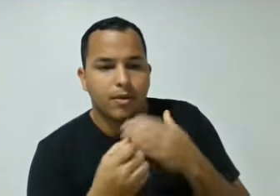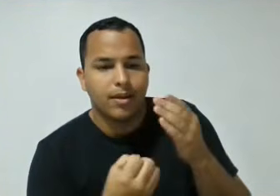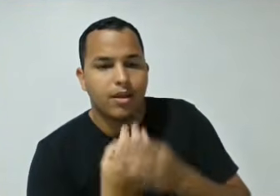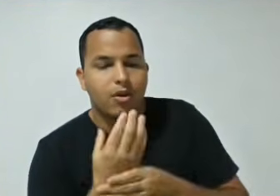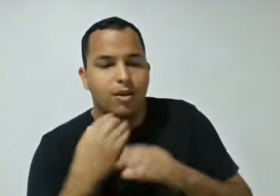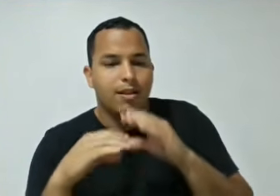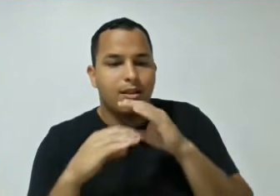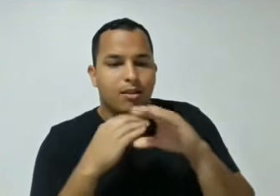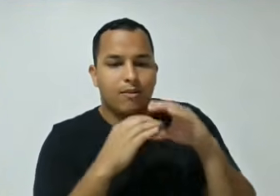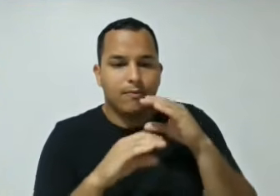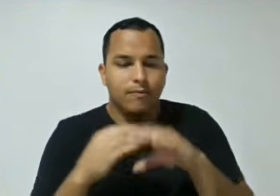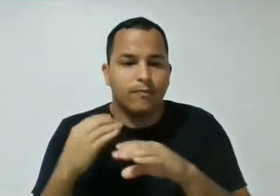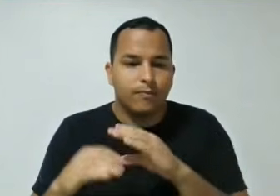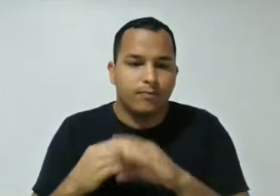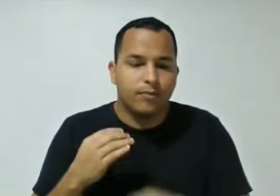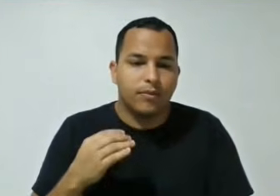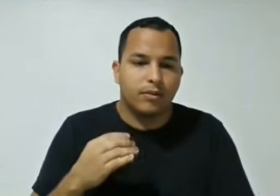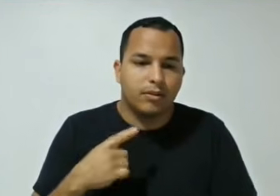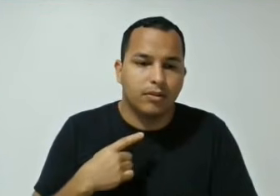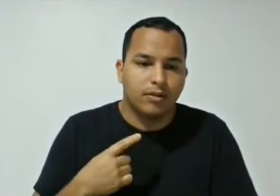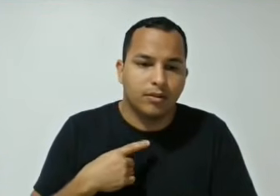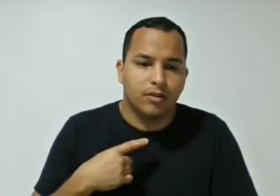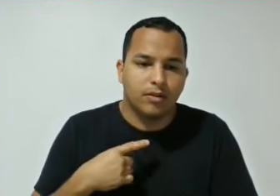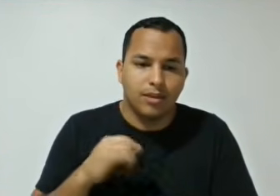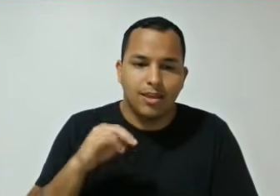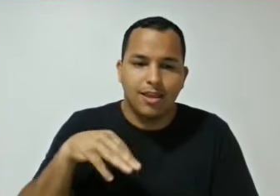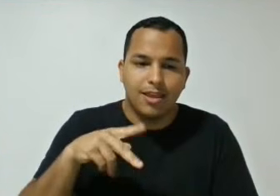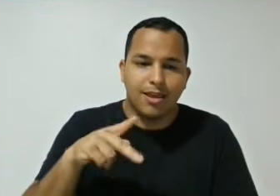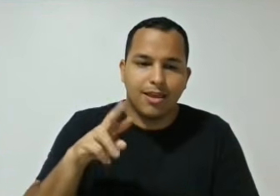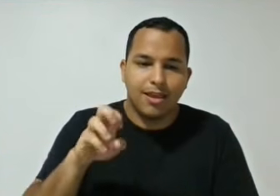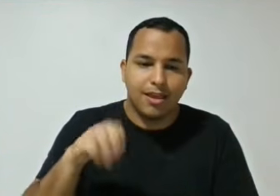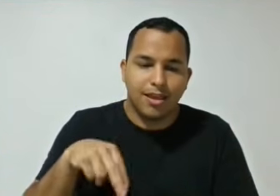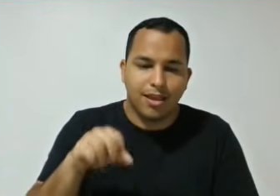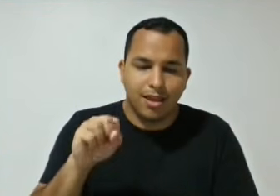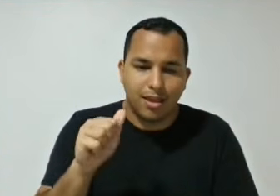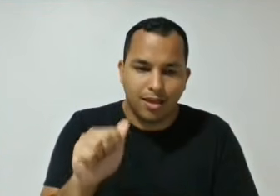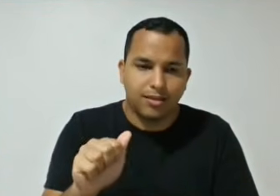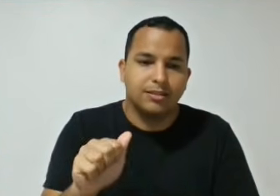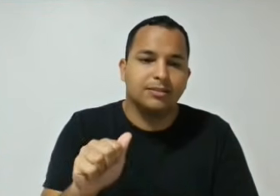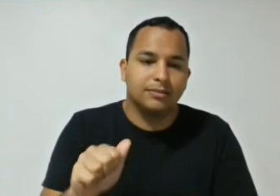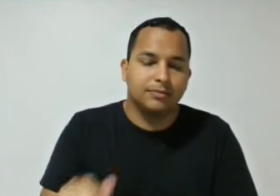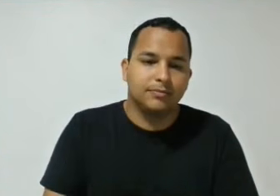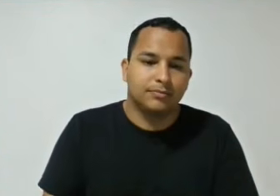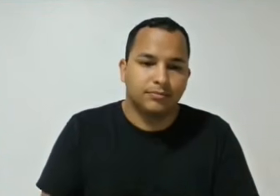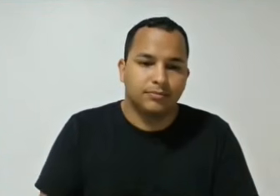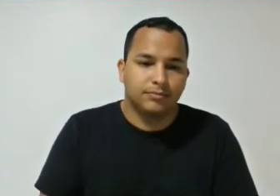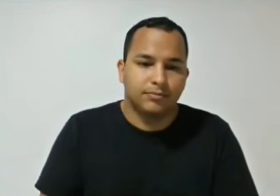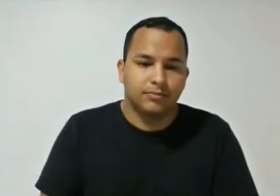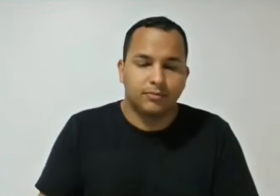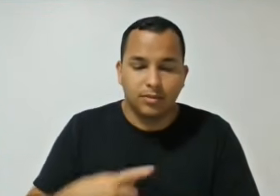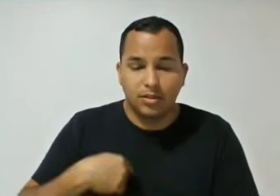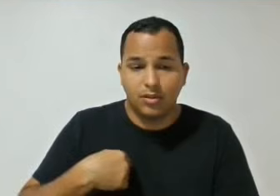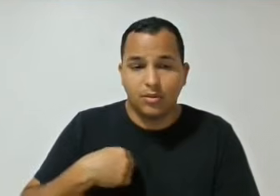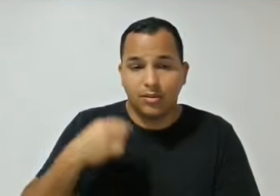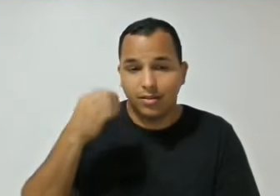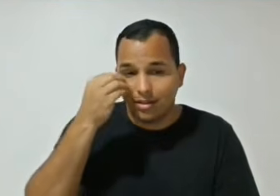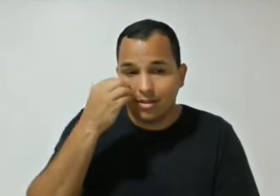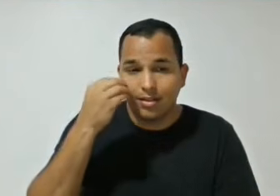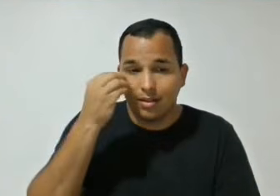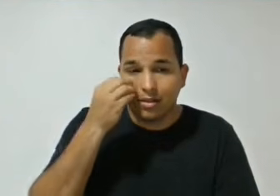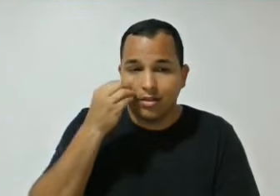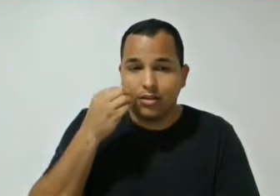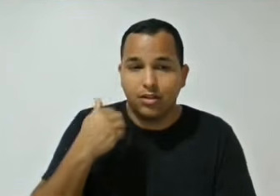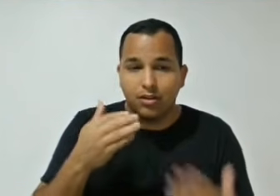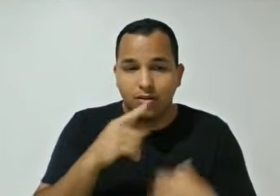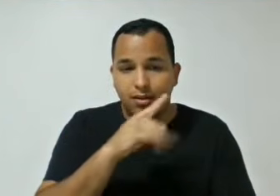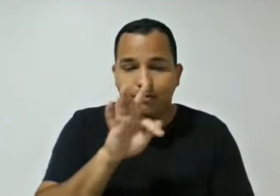foi impresso. Na época, ainda era impresso, para isso não, né? Eu ainda tento, eu até andei dialogando com o pessoal da Federal